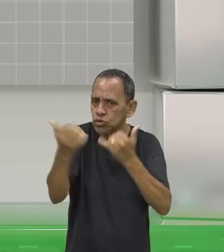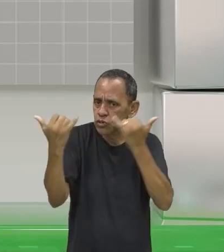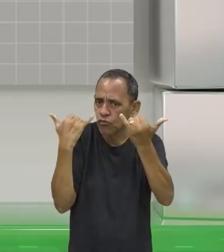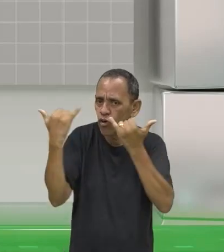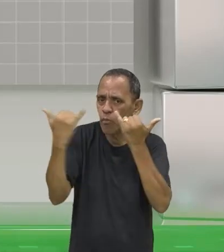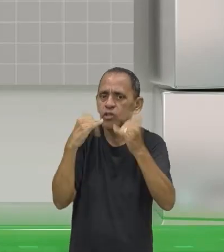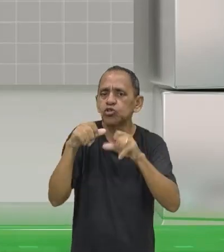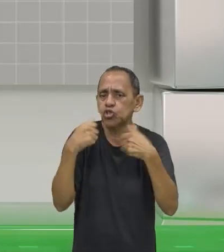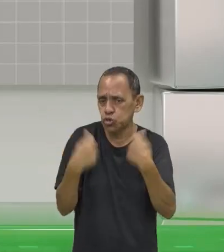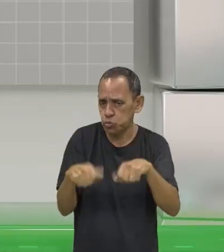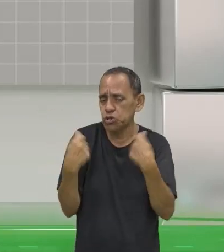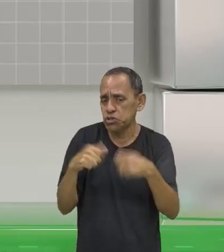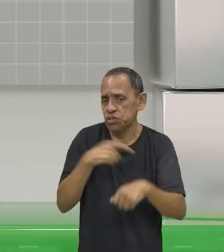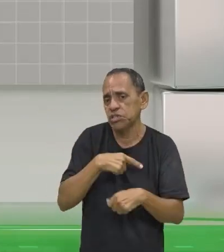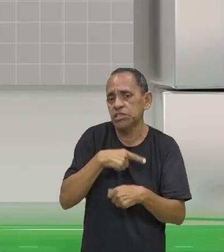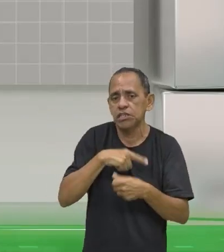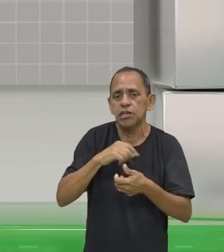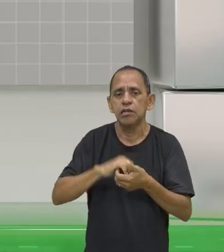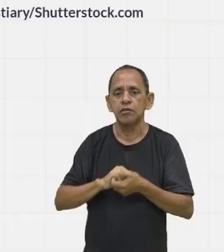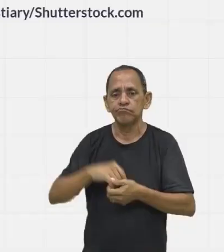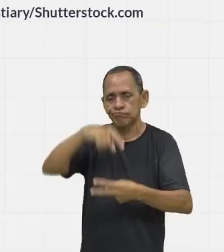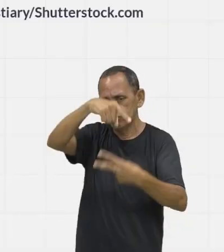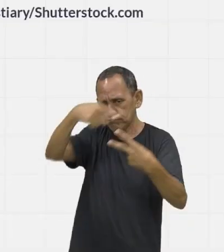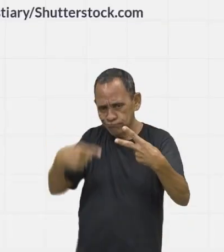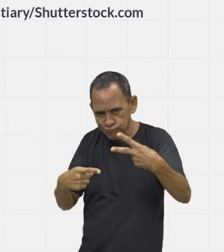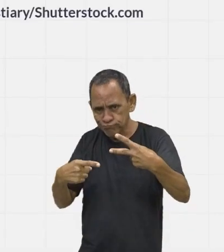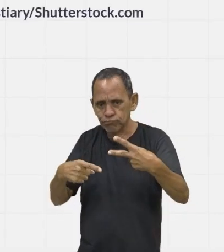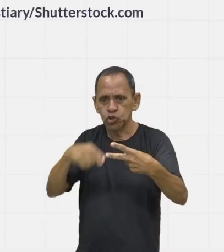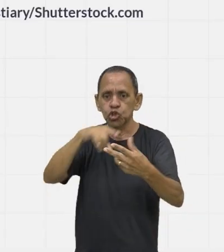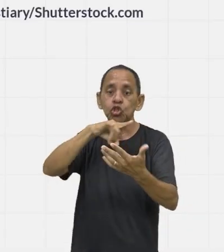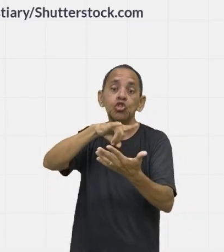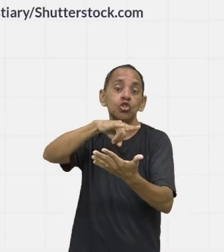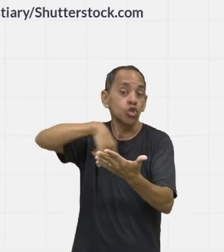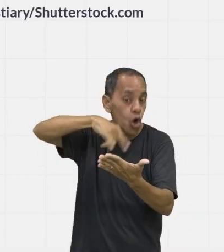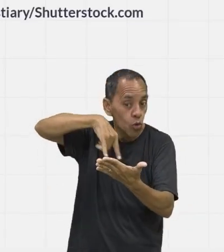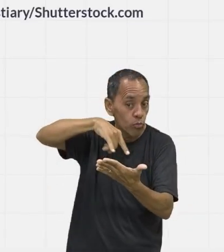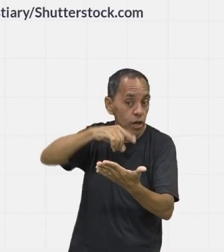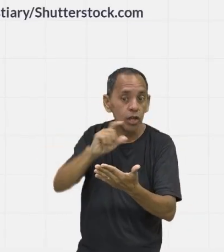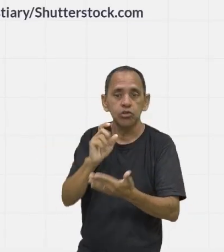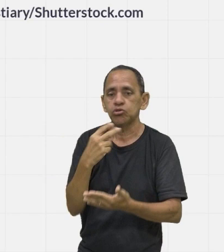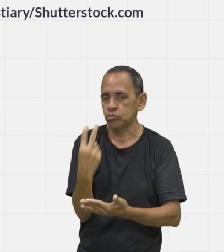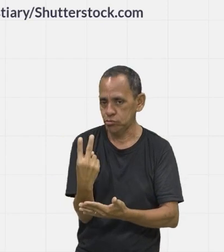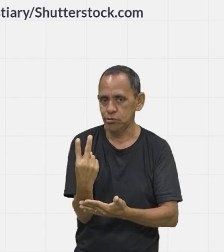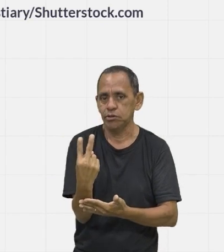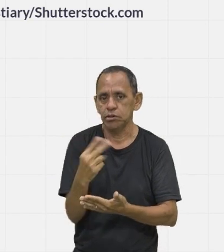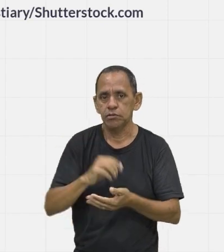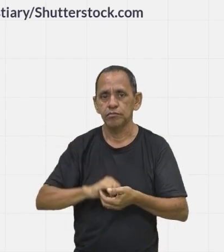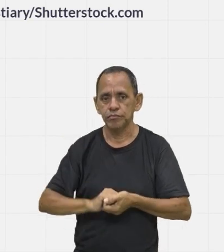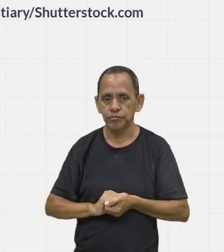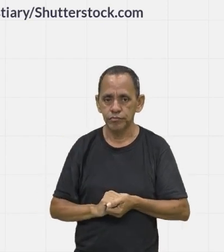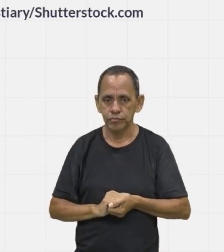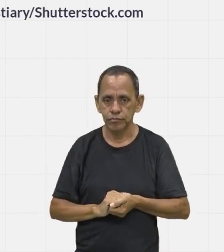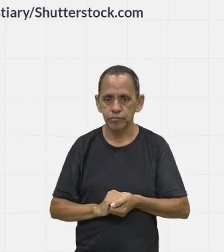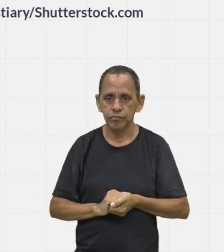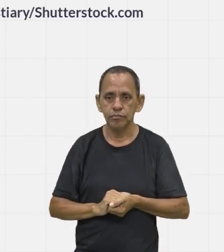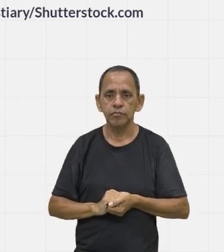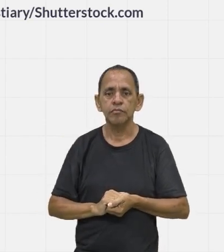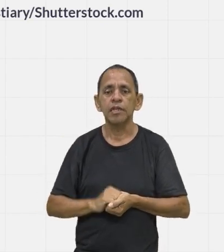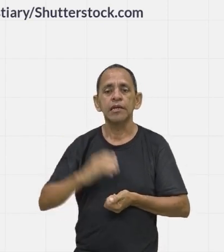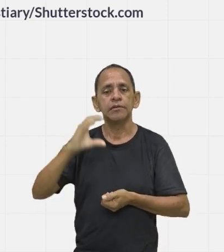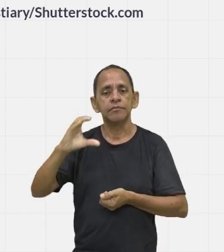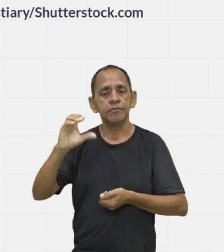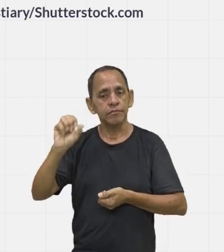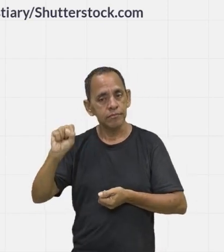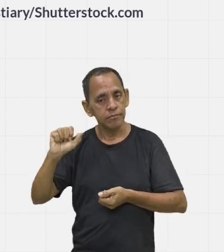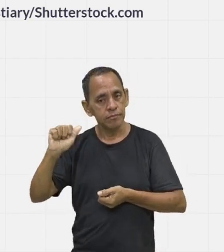em mãos os dois documentos. Então vamos ver o que é esse famoso CSA. O CSA, Cronograma